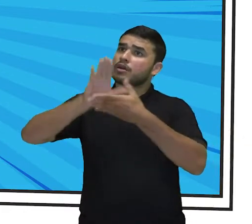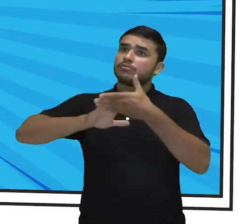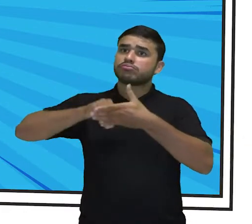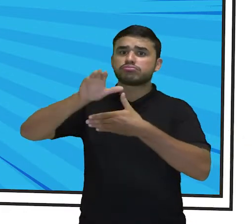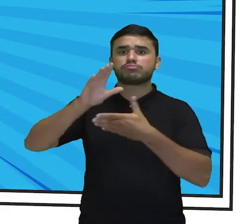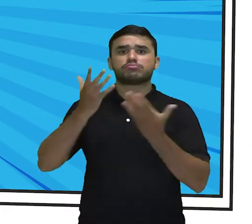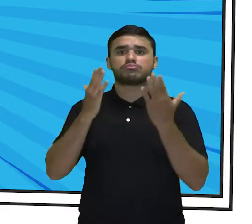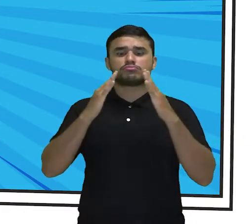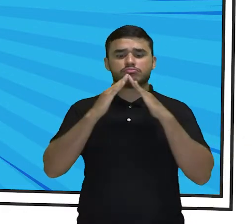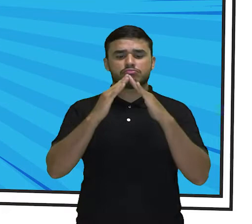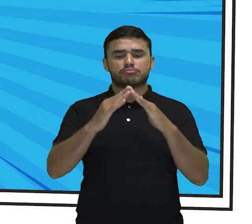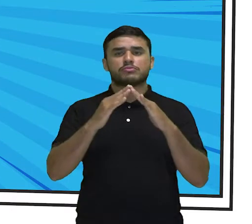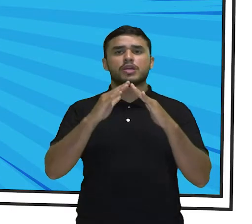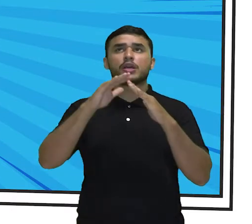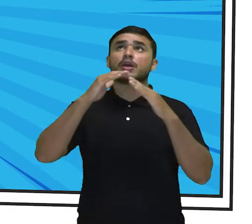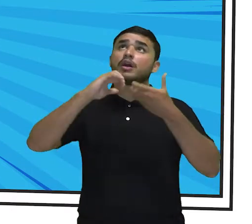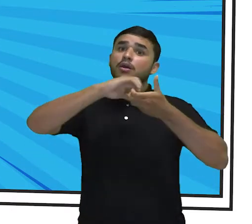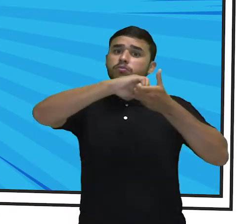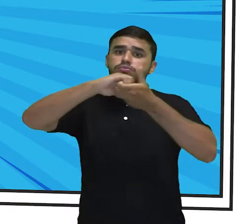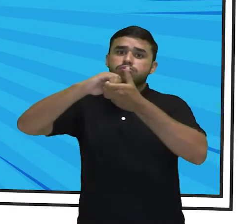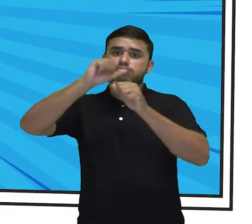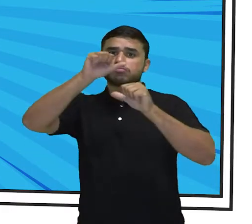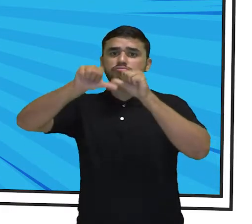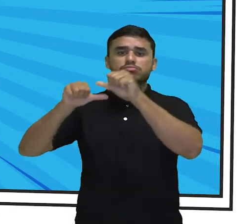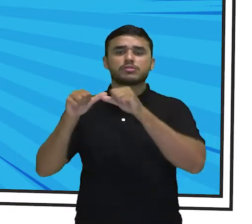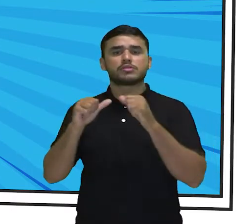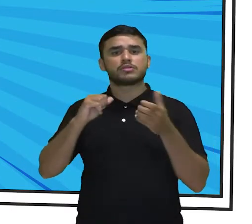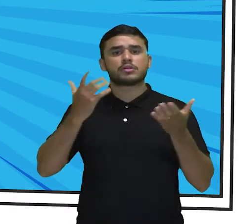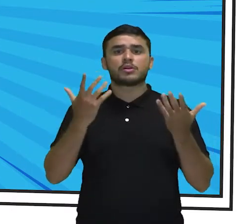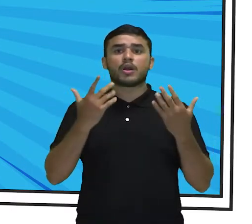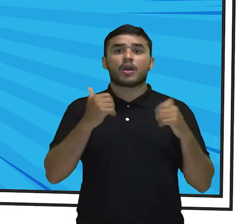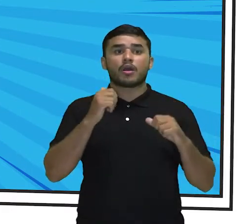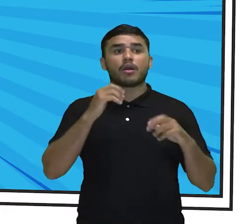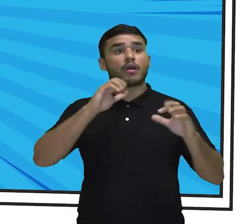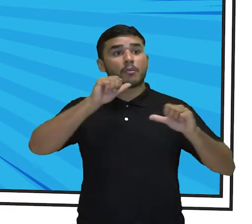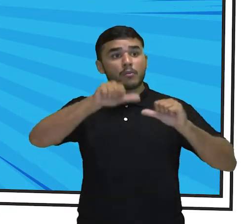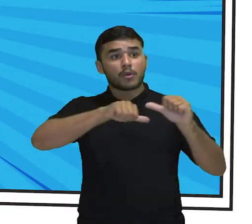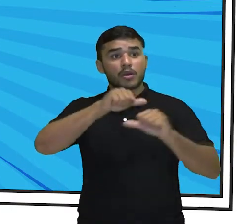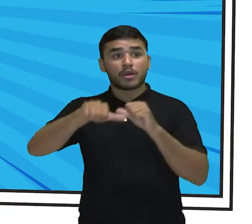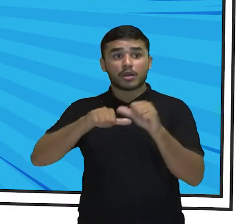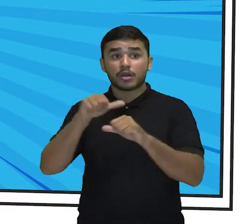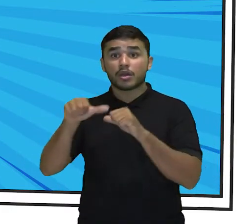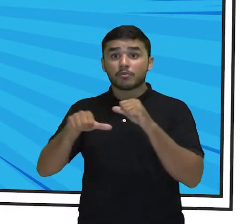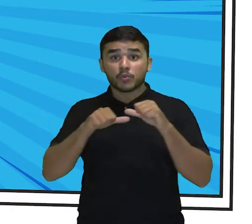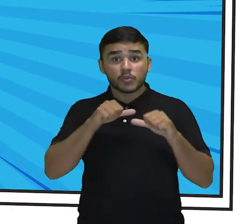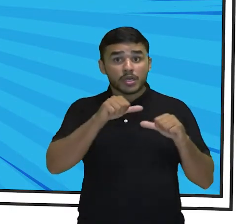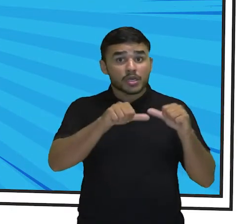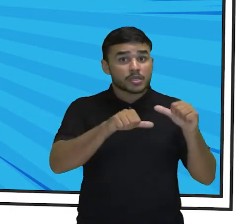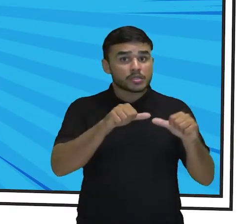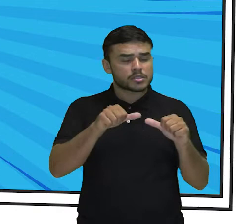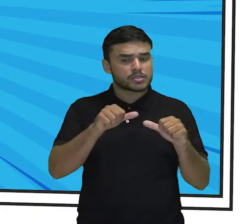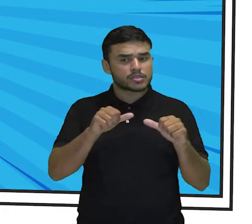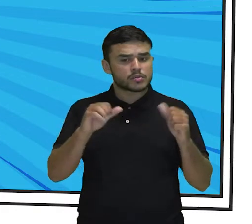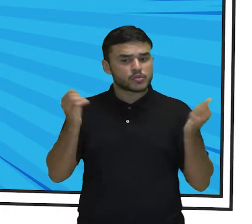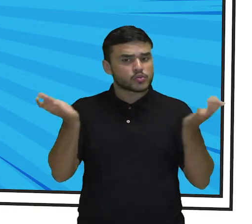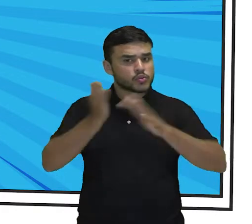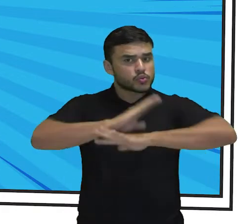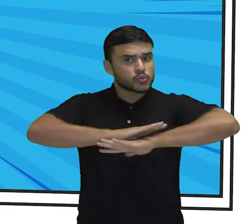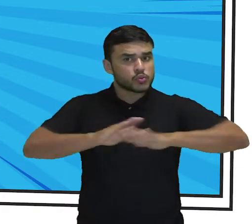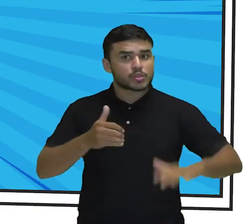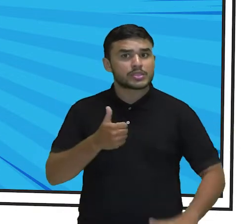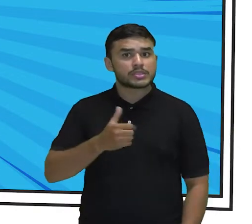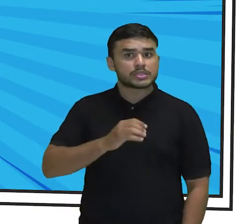coberta da casa, trocar as telhas, fazer uma pintura. Vou fazer uma reforma, vou fazer mudanças. Não é destruir tudo. Então